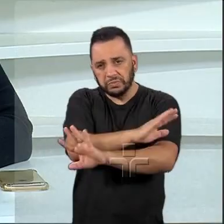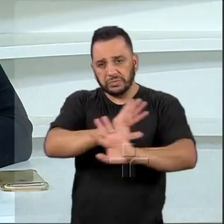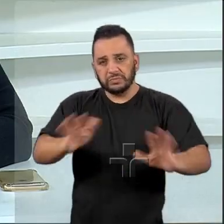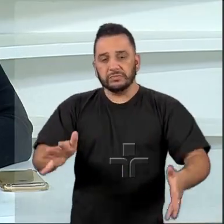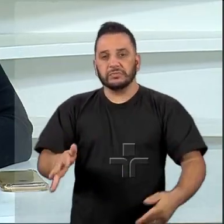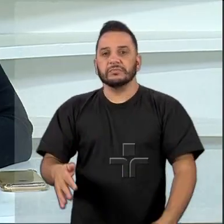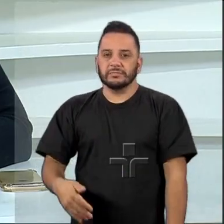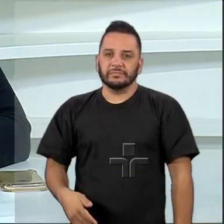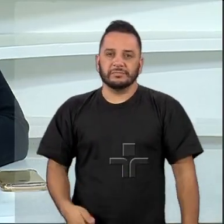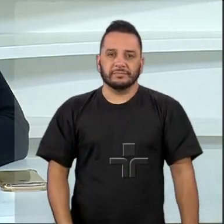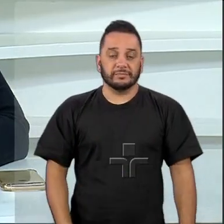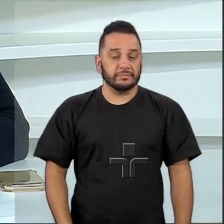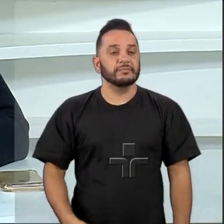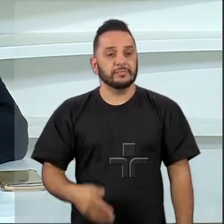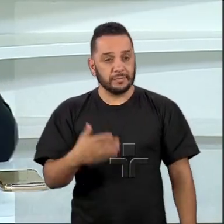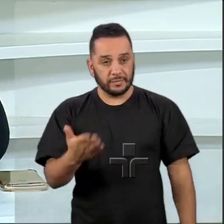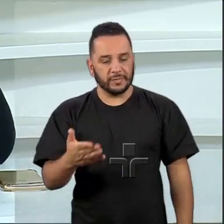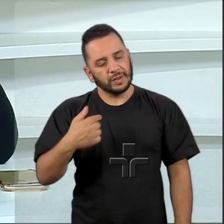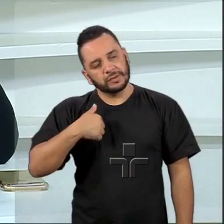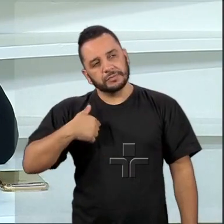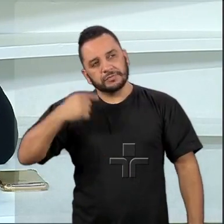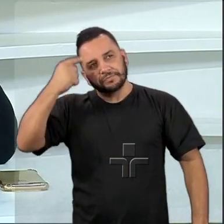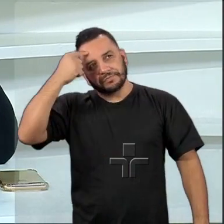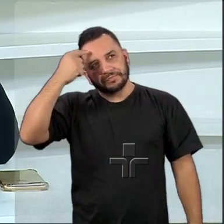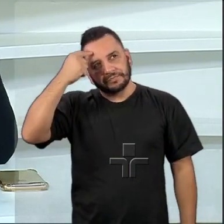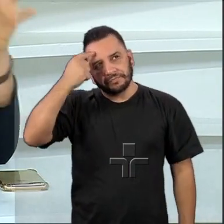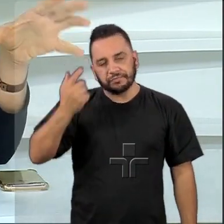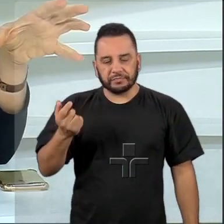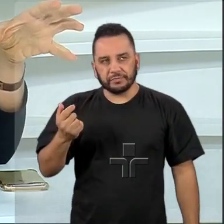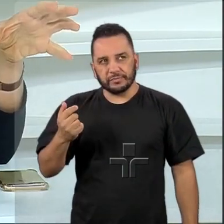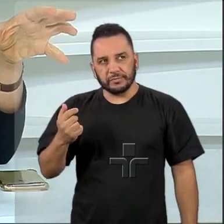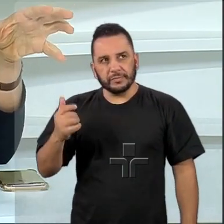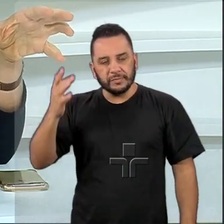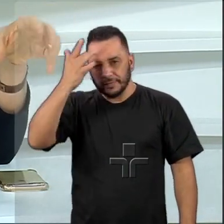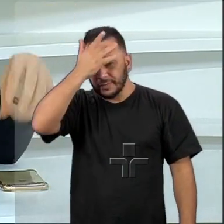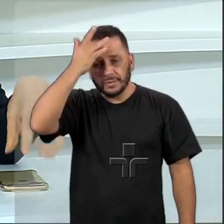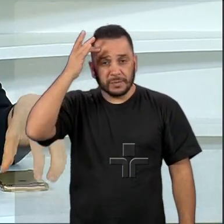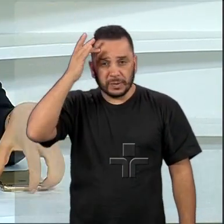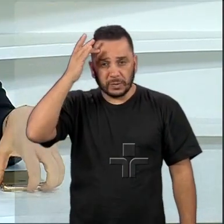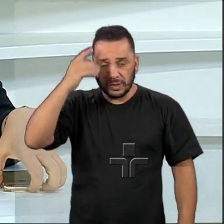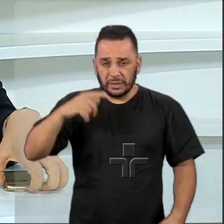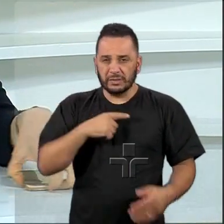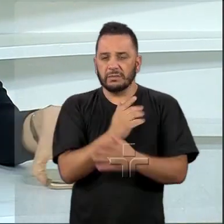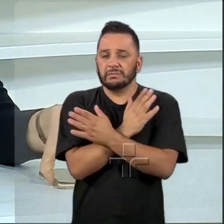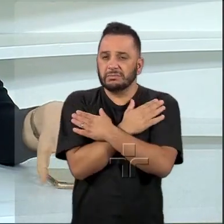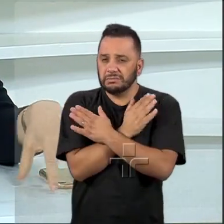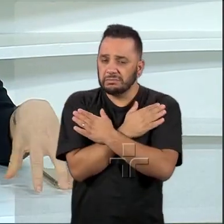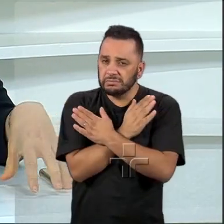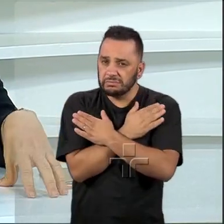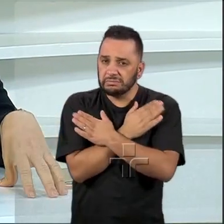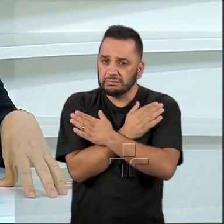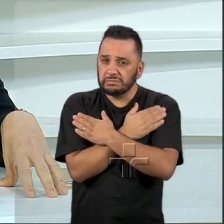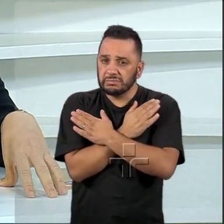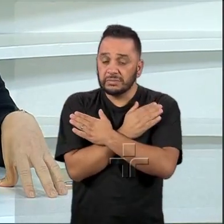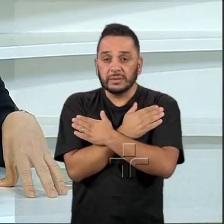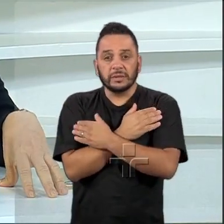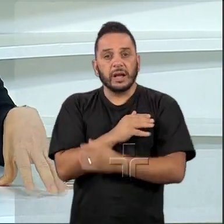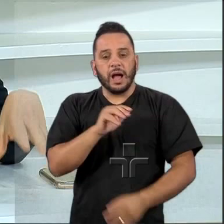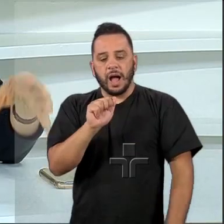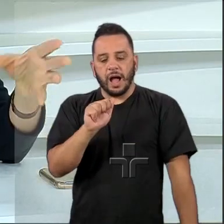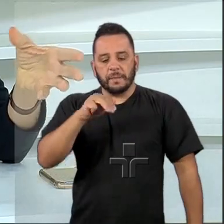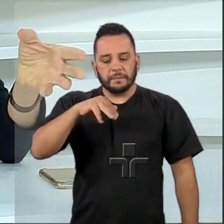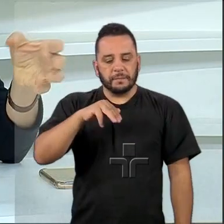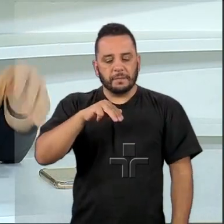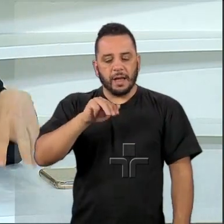chama-se Messias. Né? Fico me perguntando, Carlos, se essa coisa das pessoas não terem mais emprego. O Hamilton Mourão,